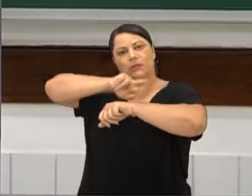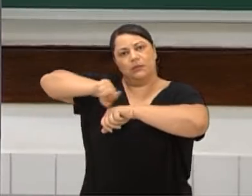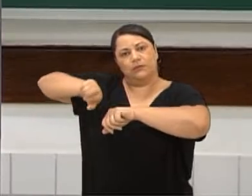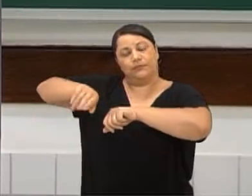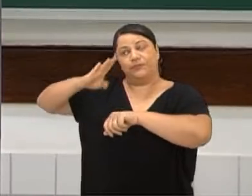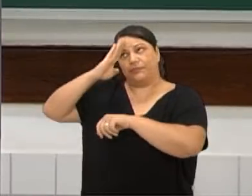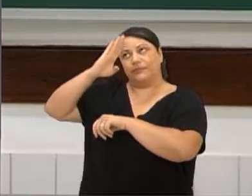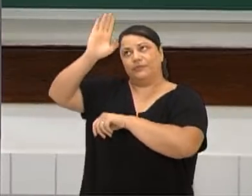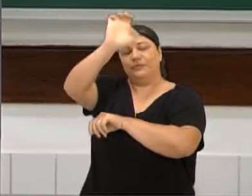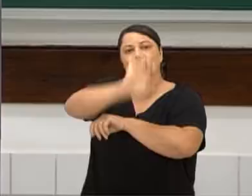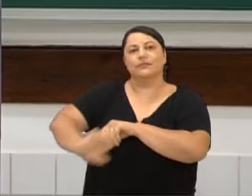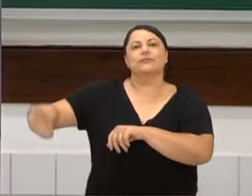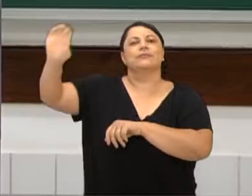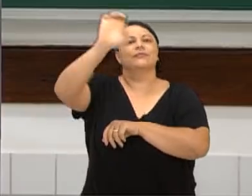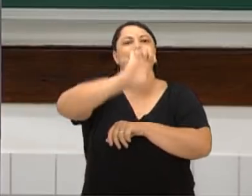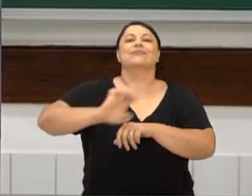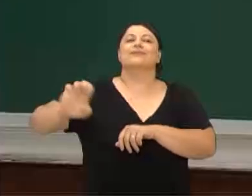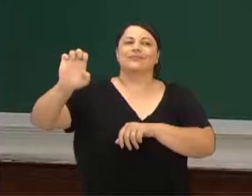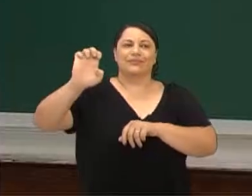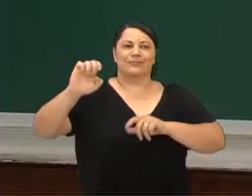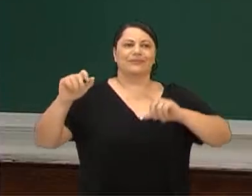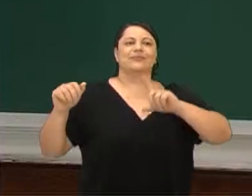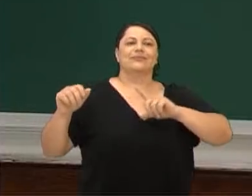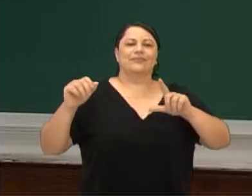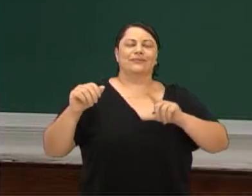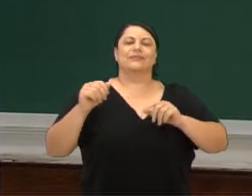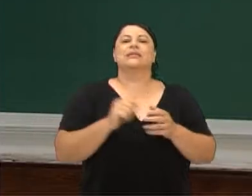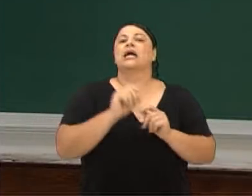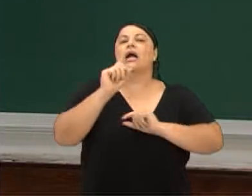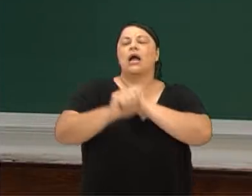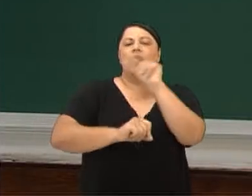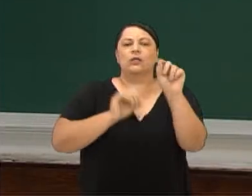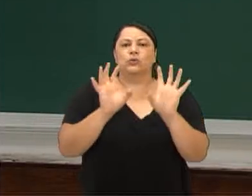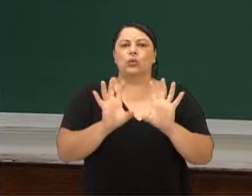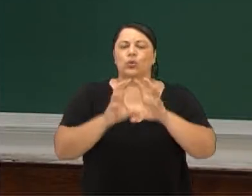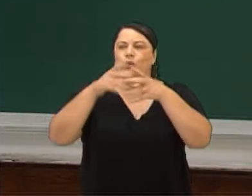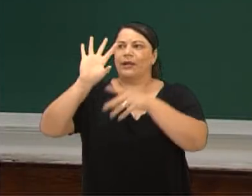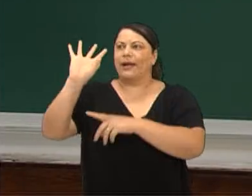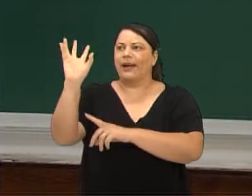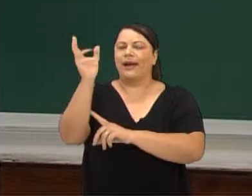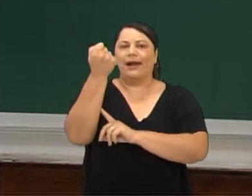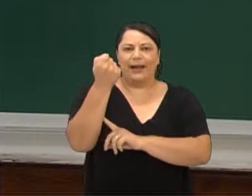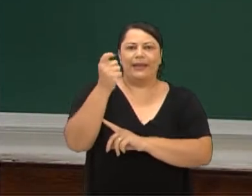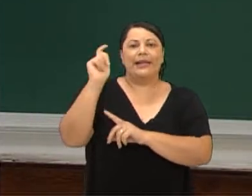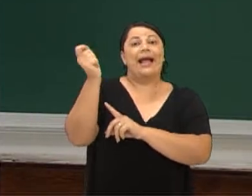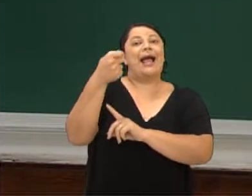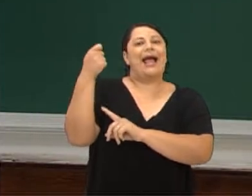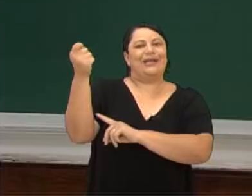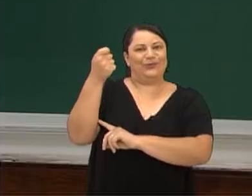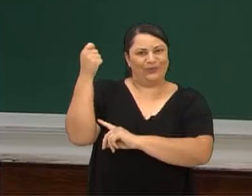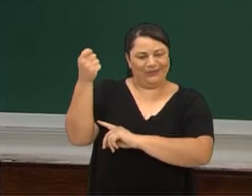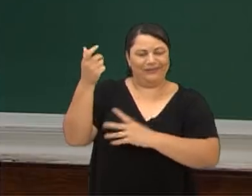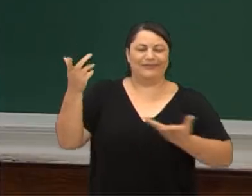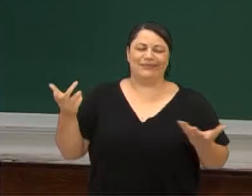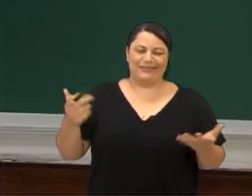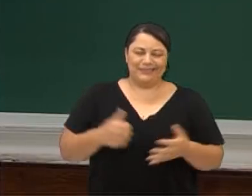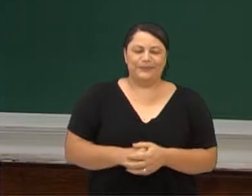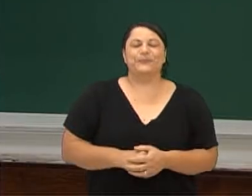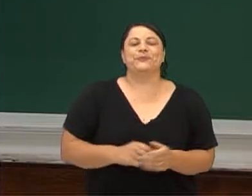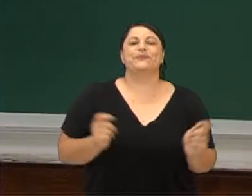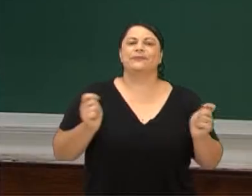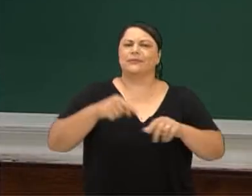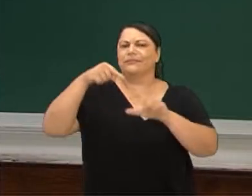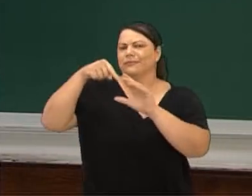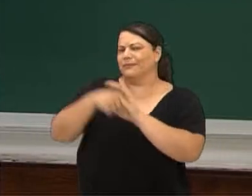Europa, fizessem as chamadas associações. E aí que nós vamos ter agora um